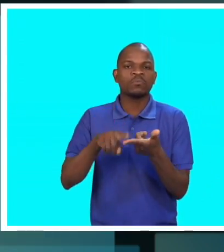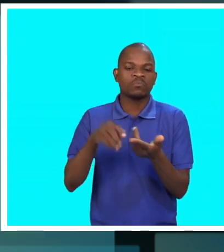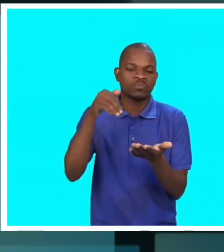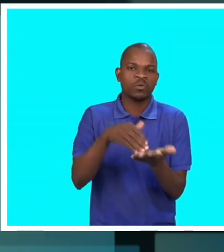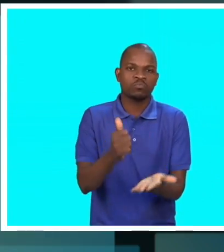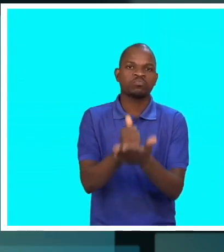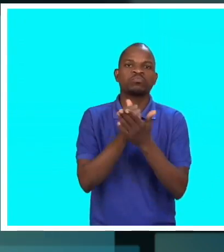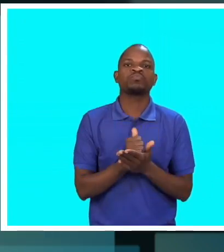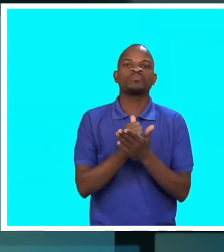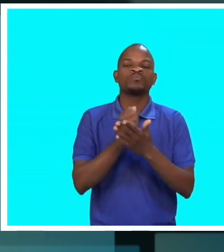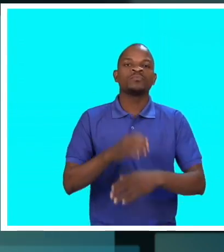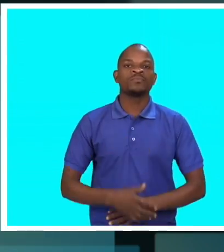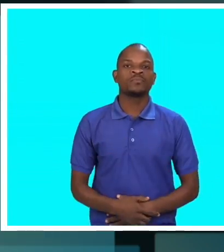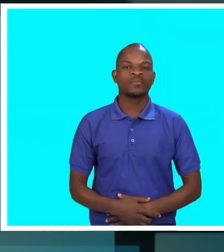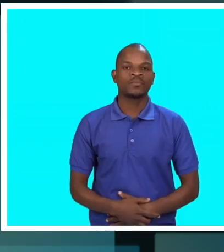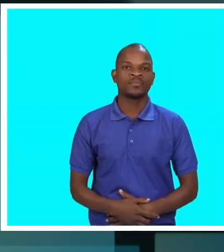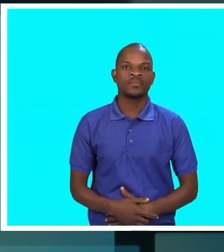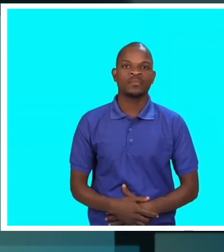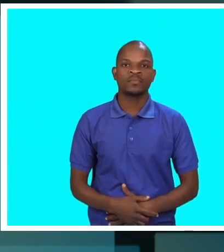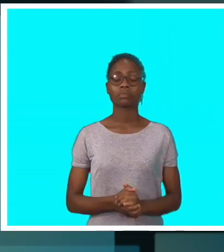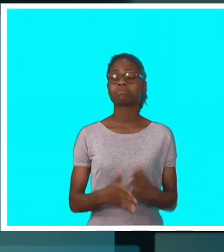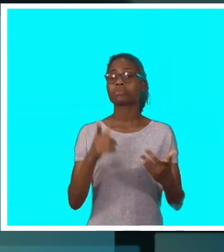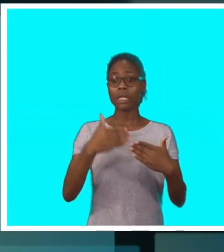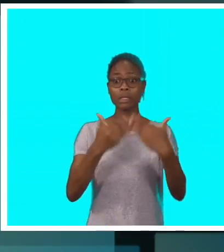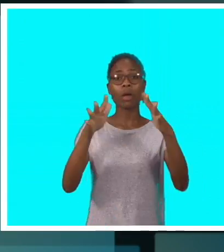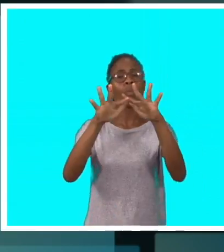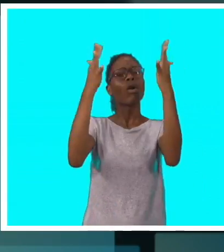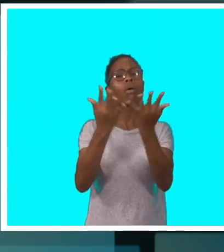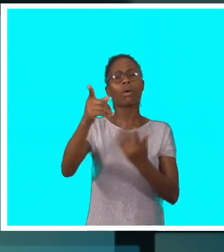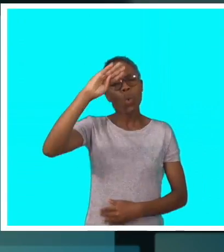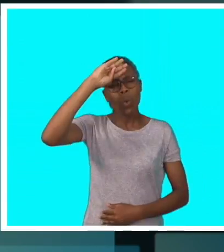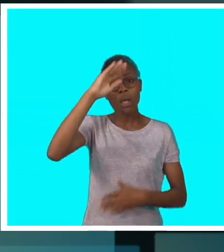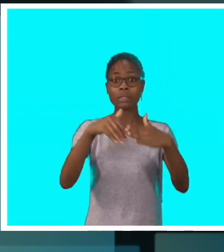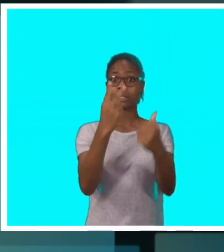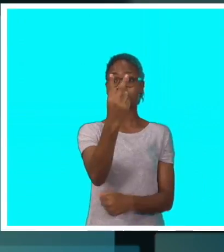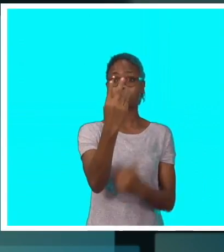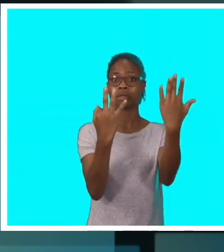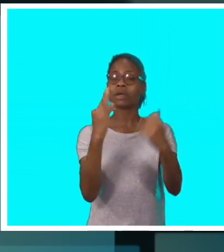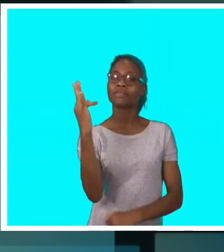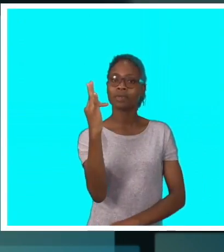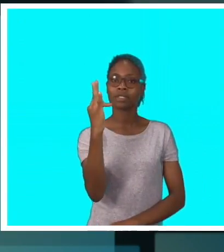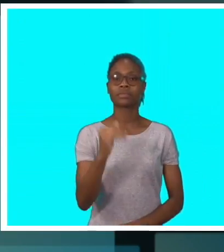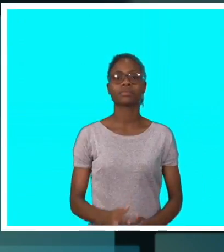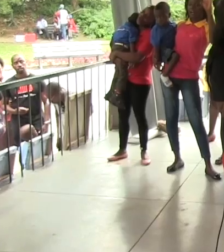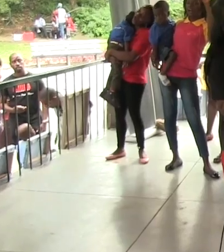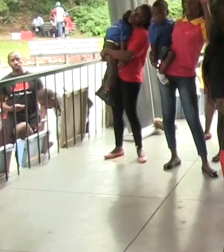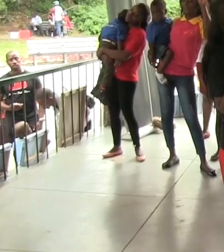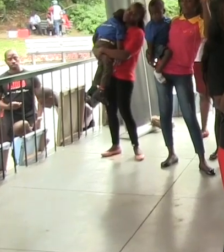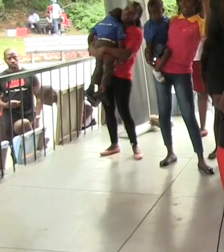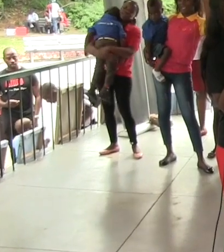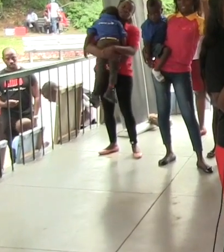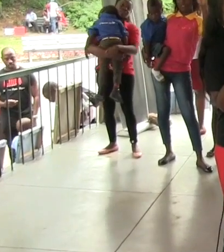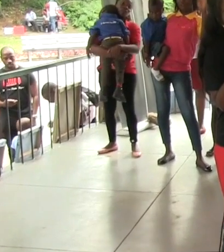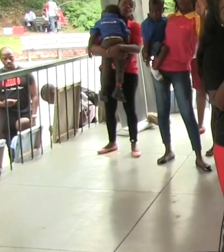É para mim, trata bem, quando chega ali me dá moral. O Dia Mundial da Doença Rara celebra-se a 28 de